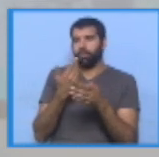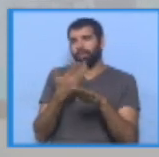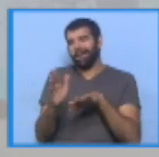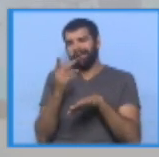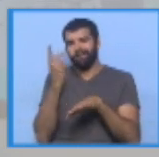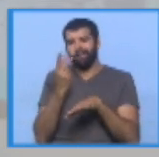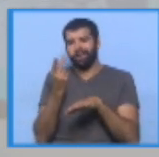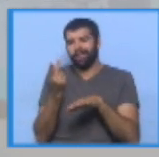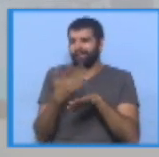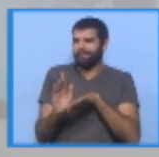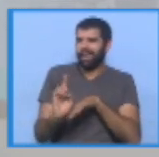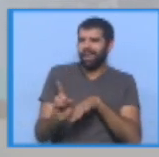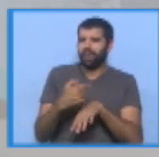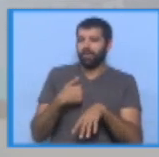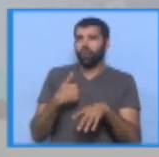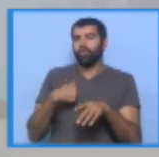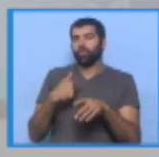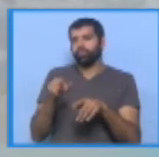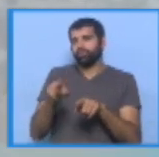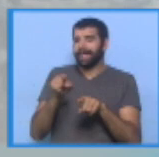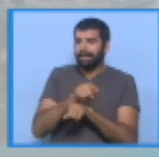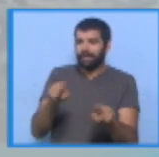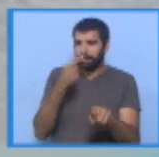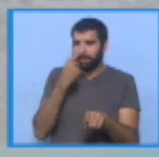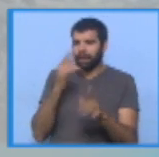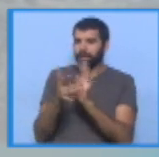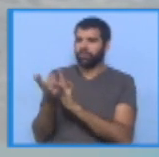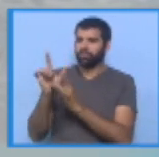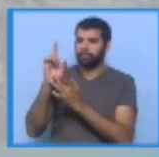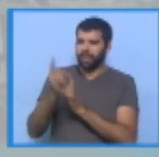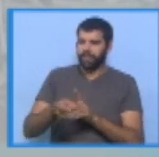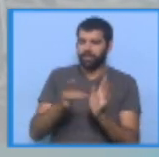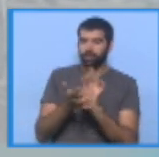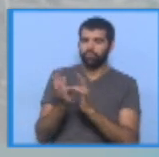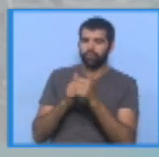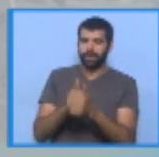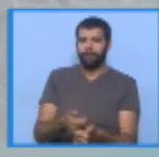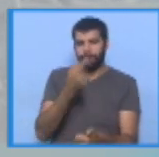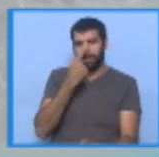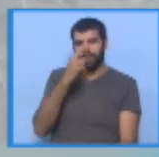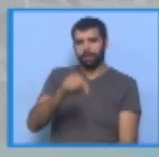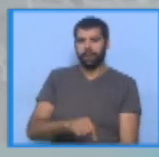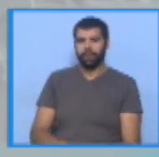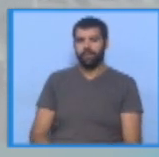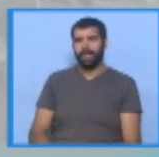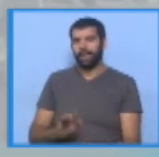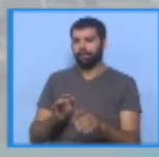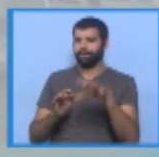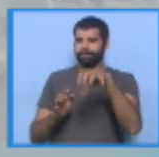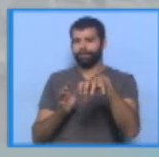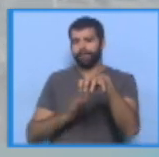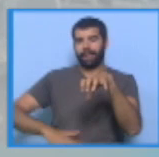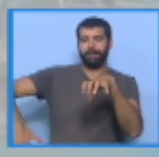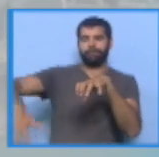mundo são sempre os preferidos de Jesus, têm de ser sempre os preferidos dos cristãos. as tais periferias também, As que o Papa periferias, Francisco exatamente.